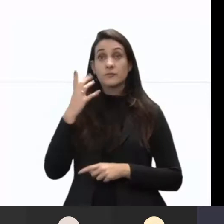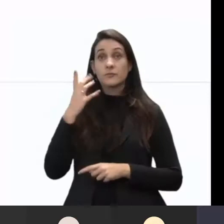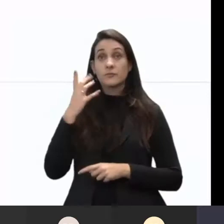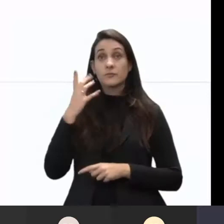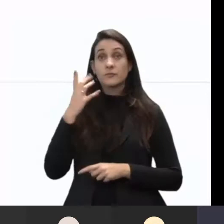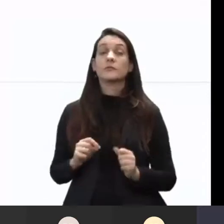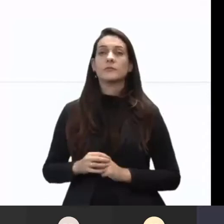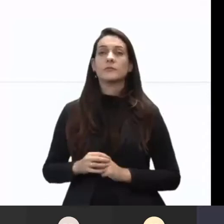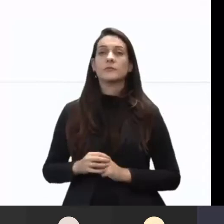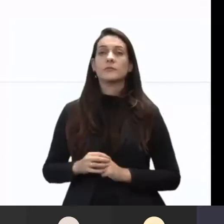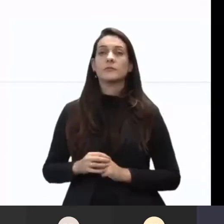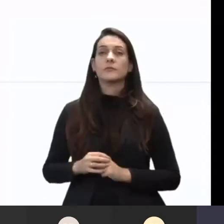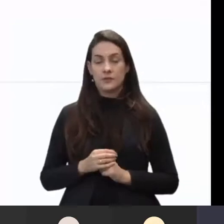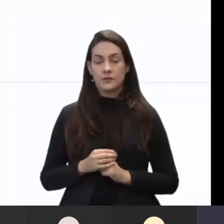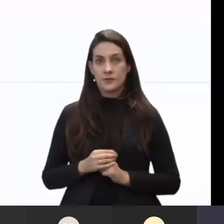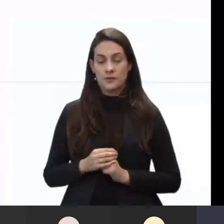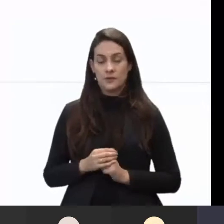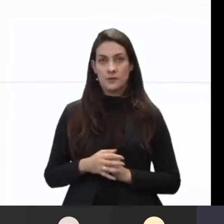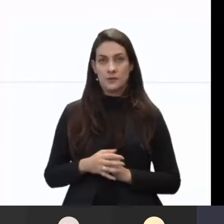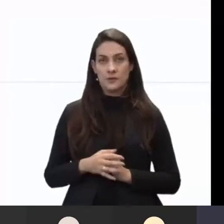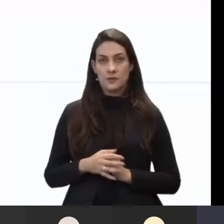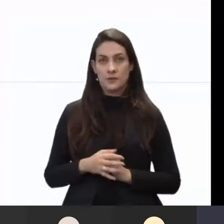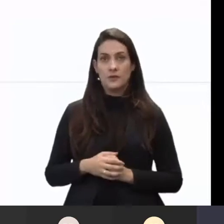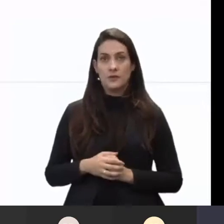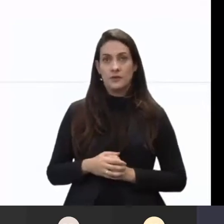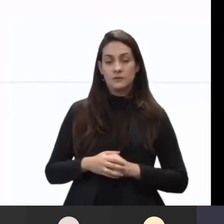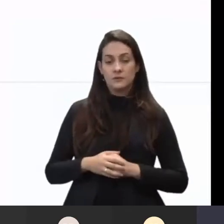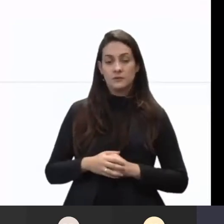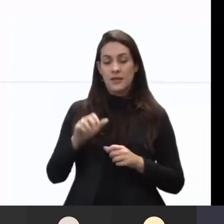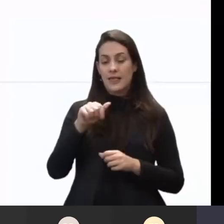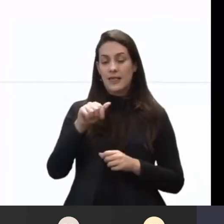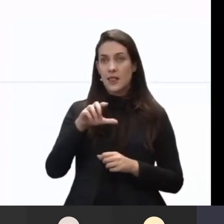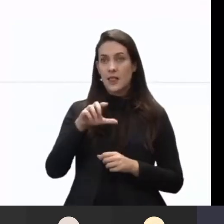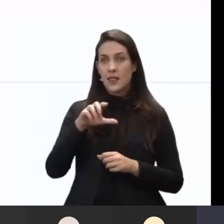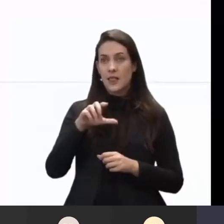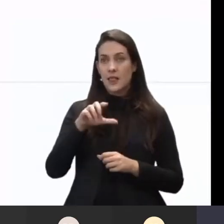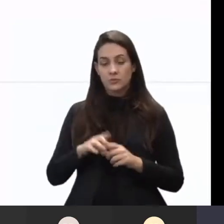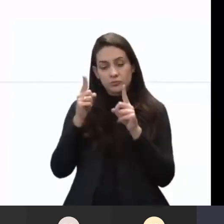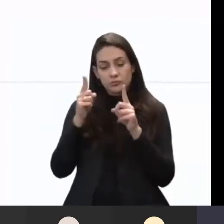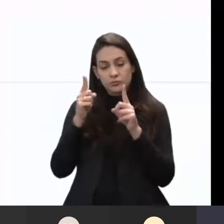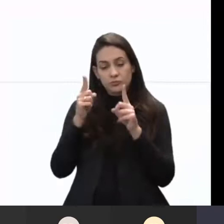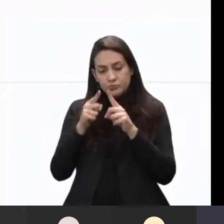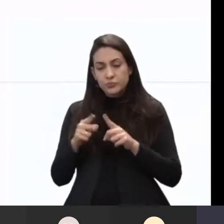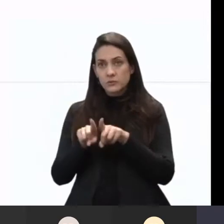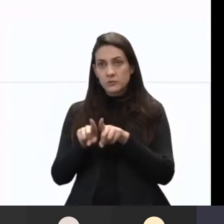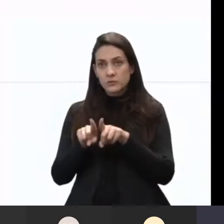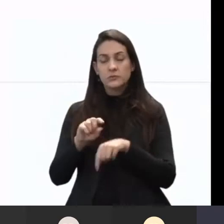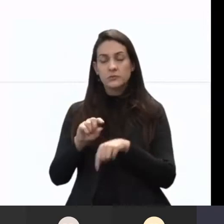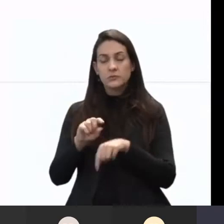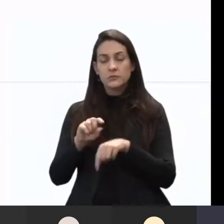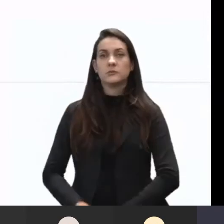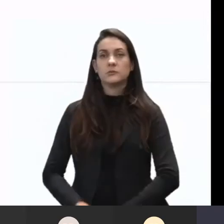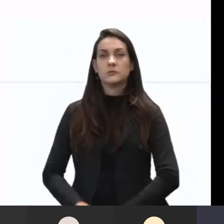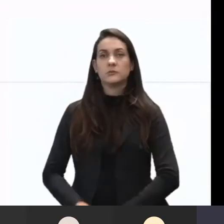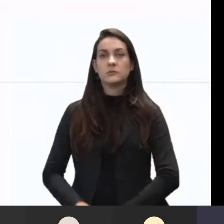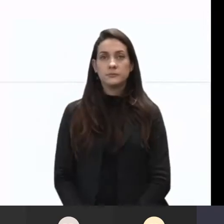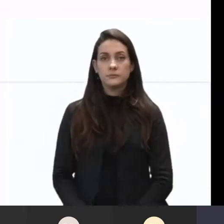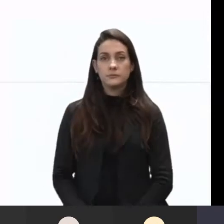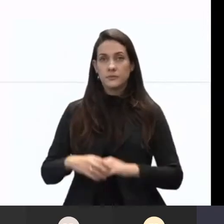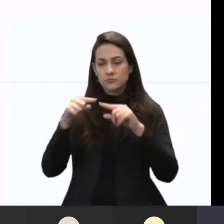acontecendo? Também vai diminuindo esse halo de inibição. Então, repare que aqui é